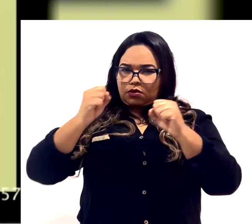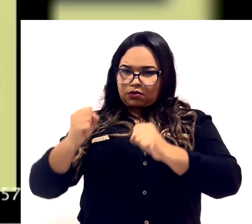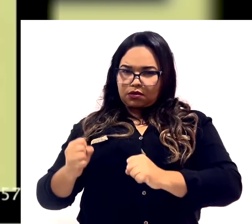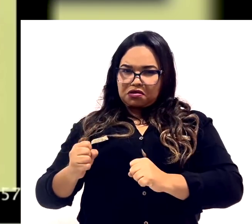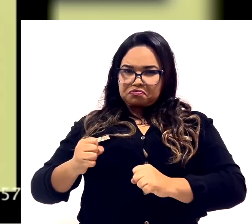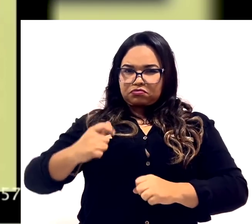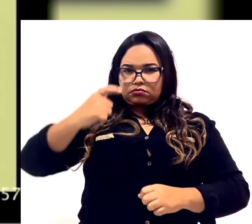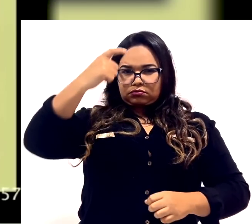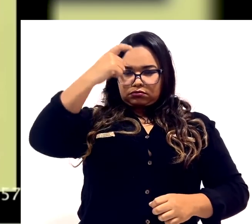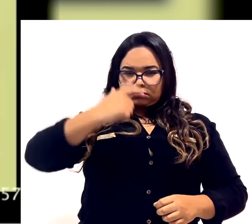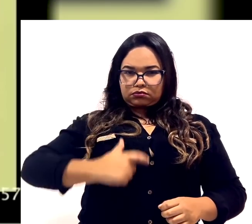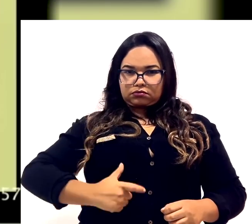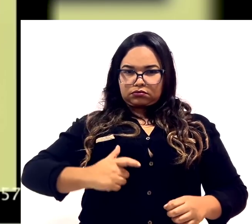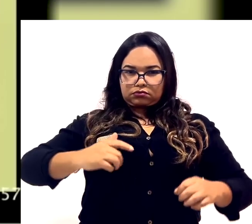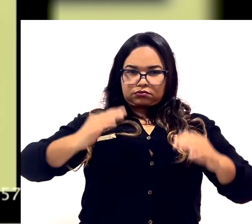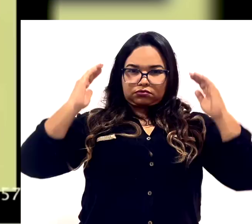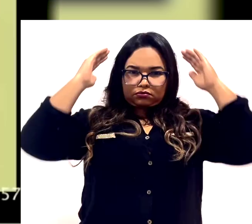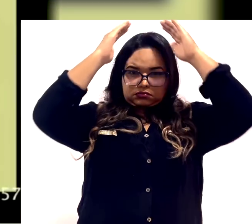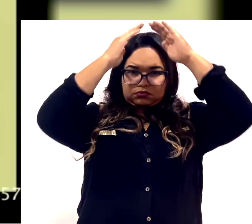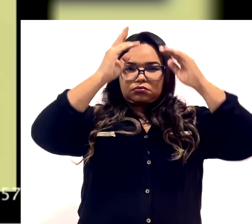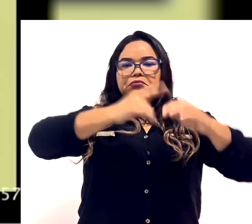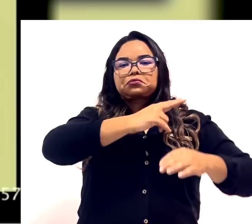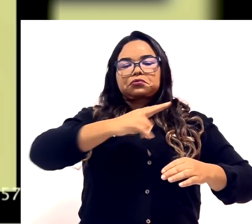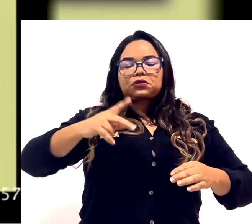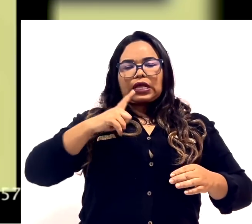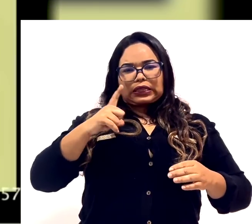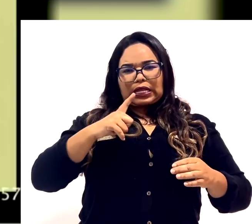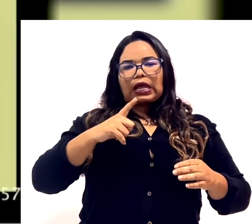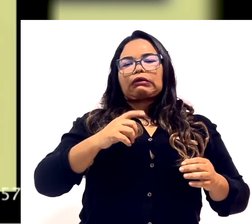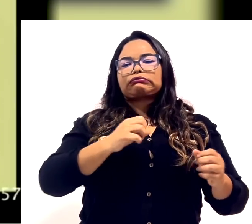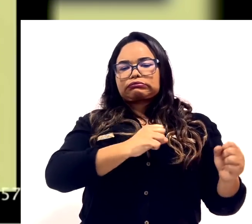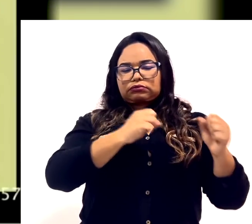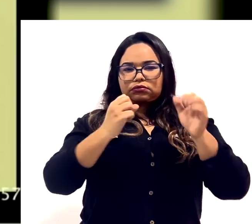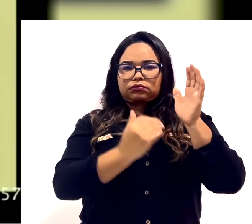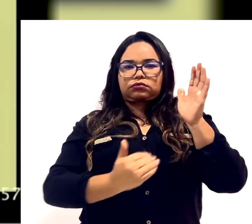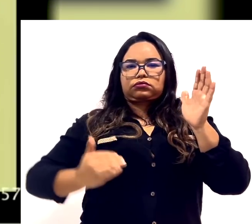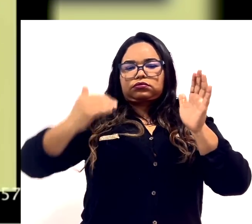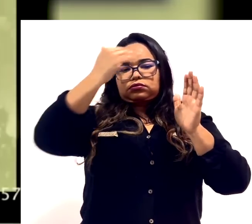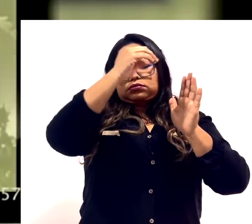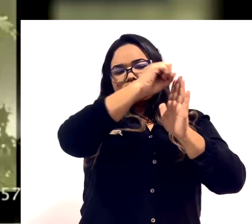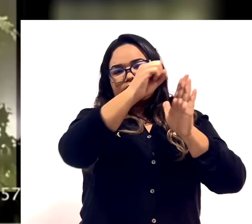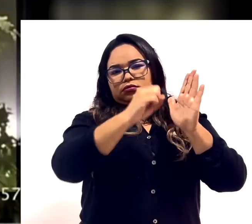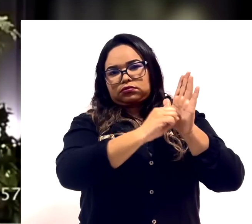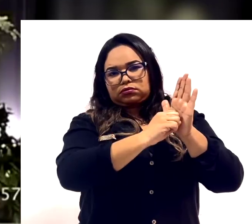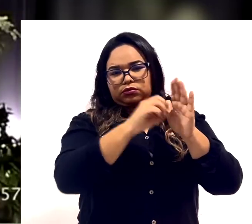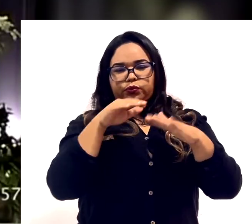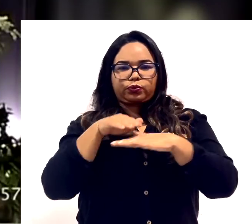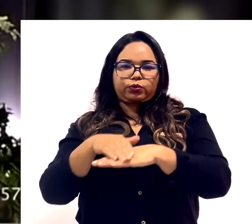em coisas materiais, concernente àquelas questões em que o poder secular está sujeito a ele.